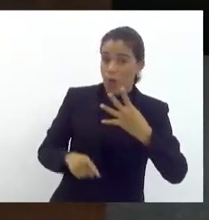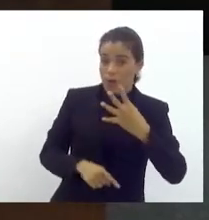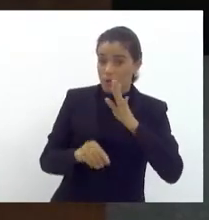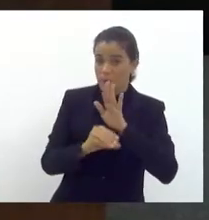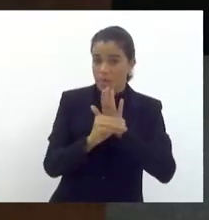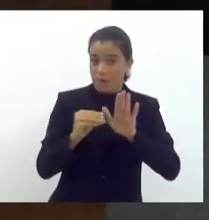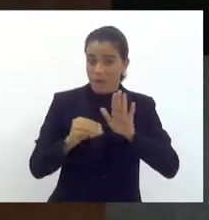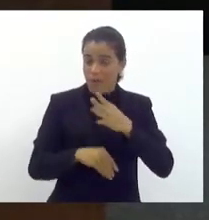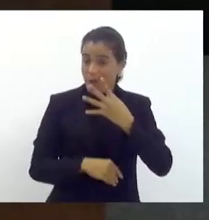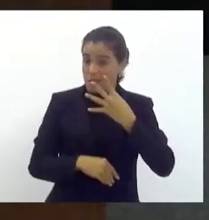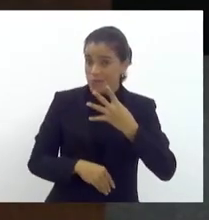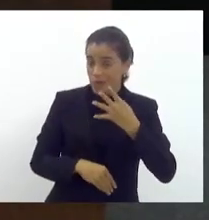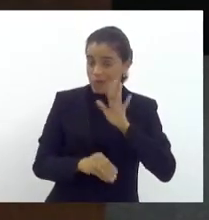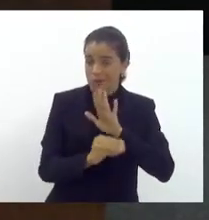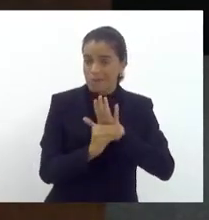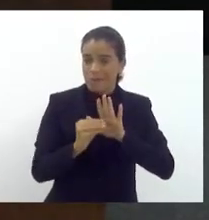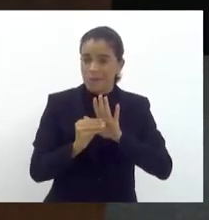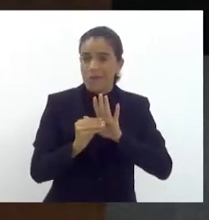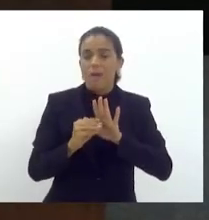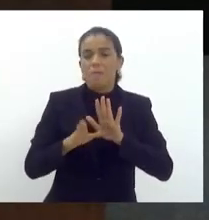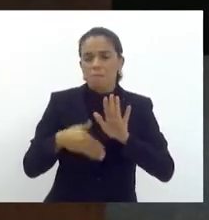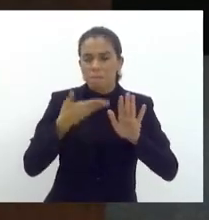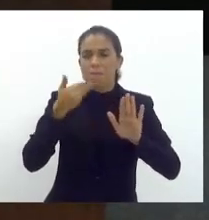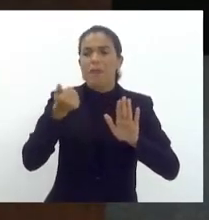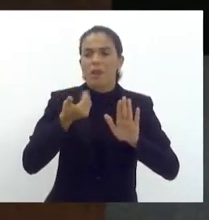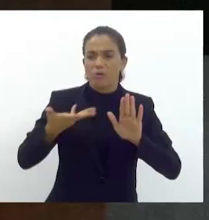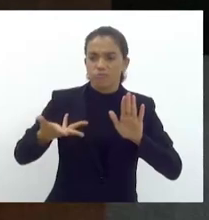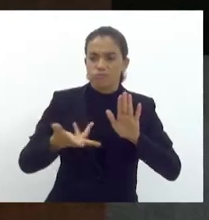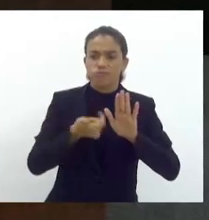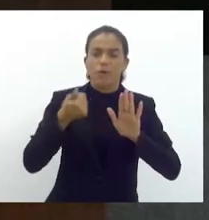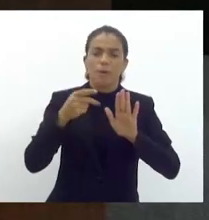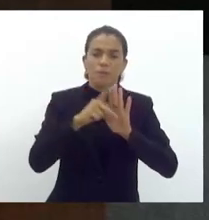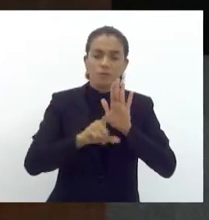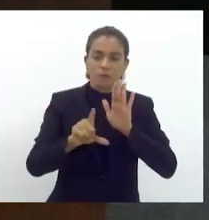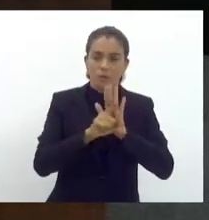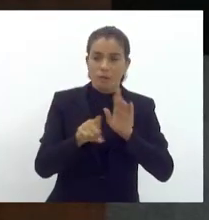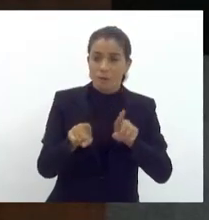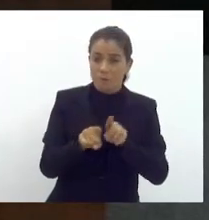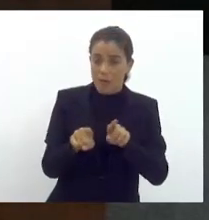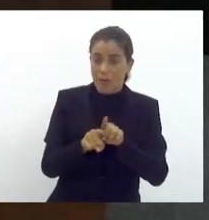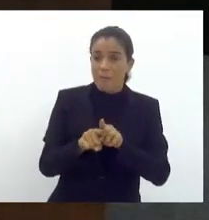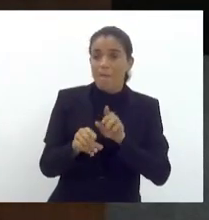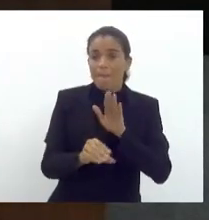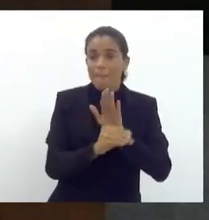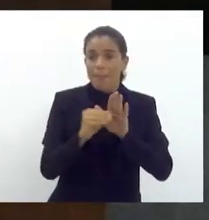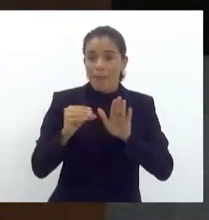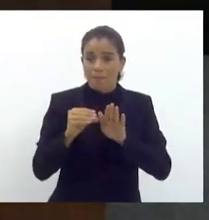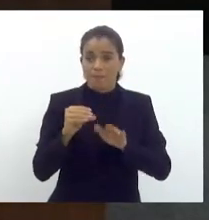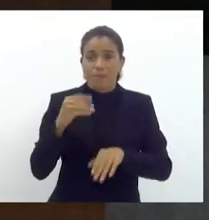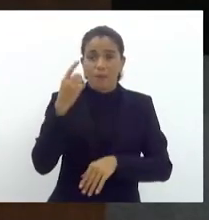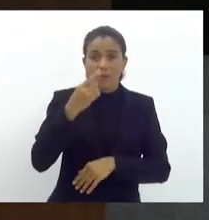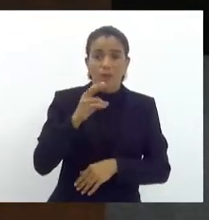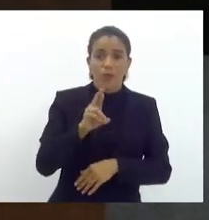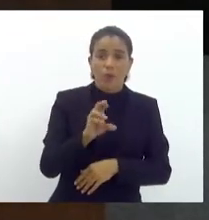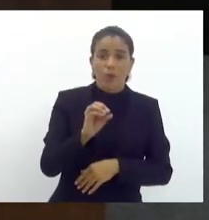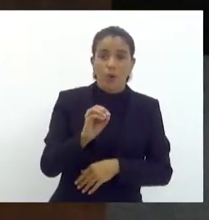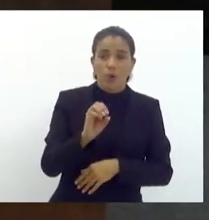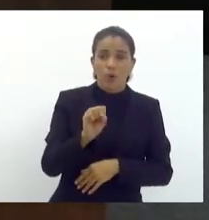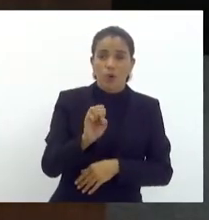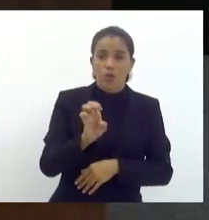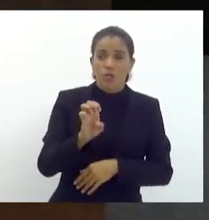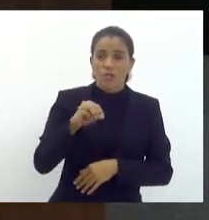as quatro emendas melhoram a perfeição o projeto inclusive emenda do deputado Rosemberg Reis que